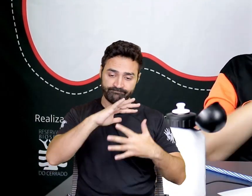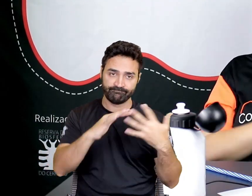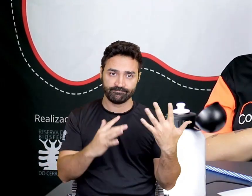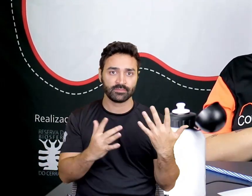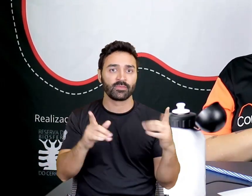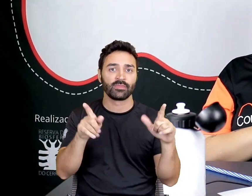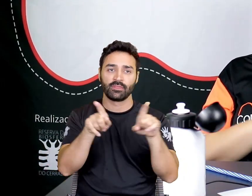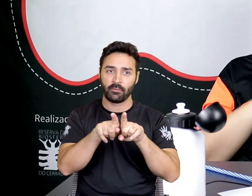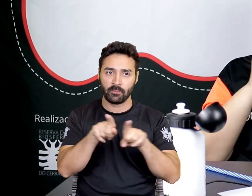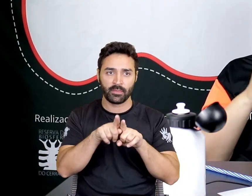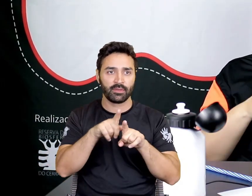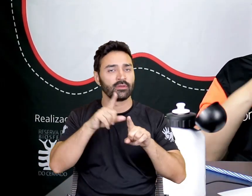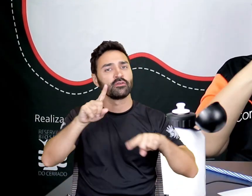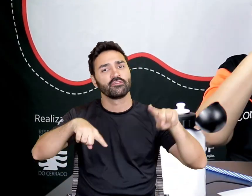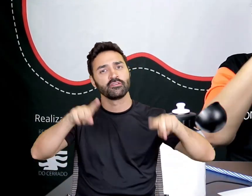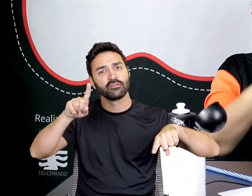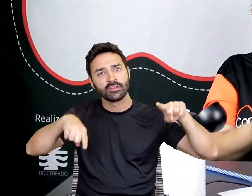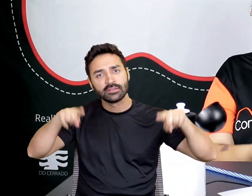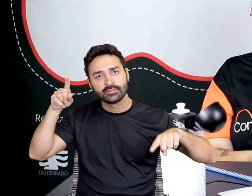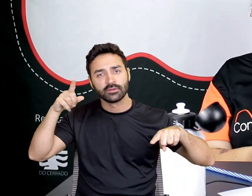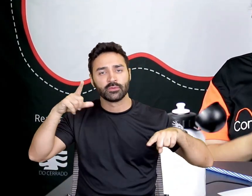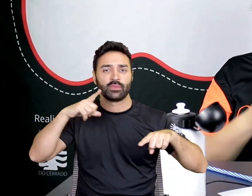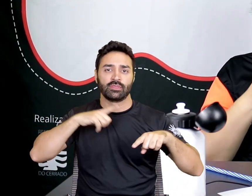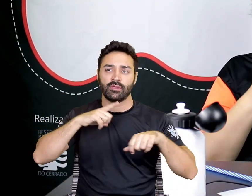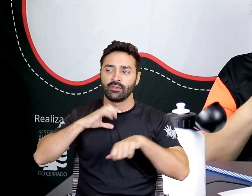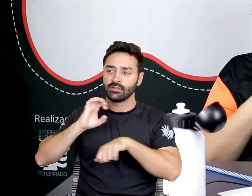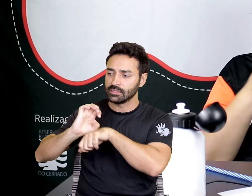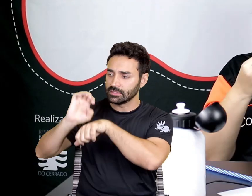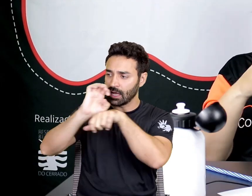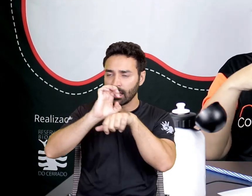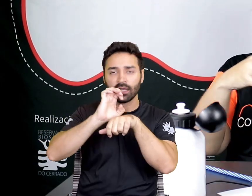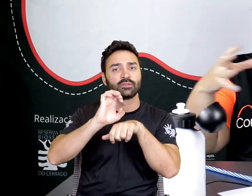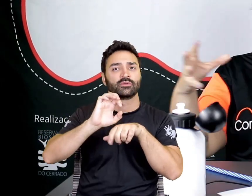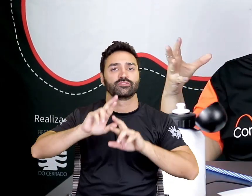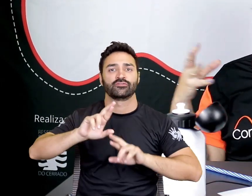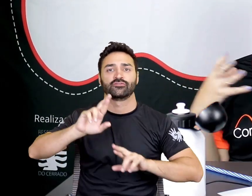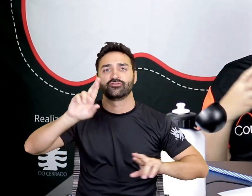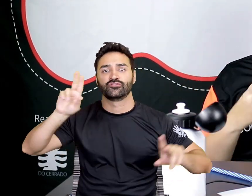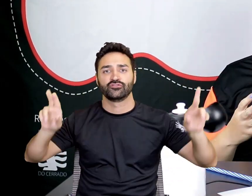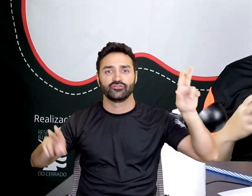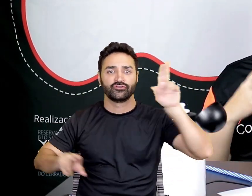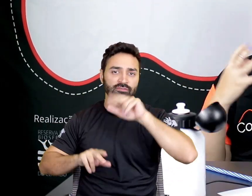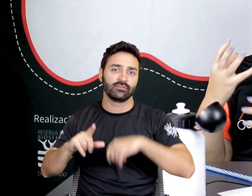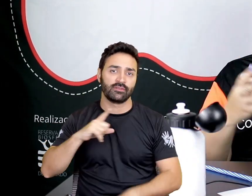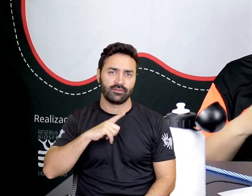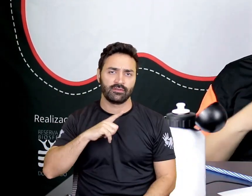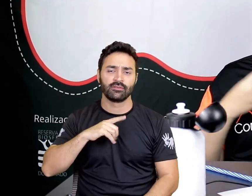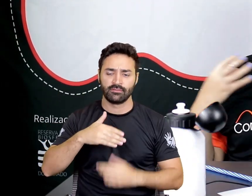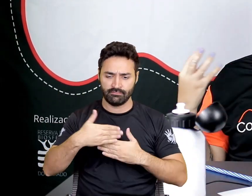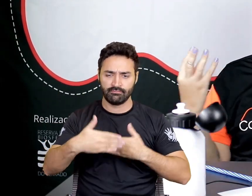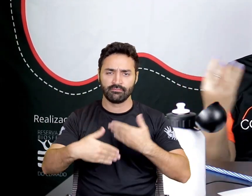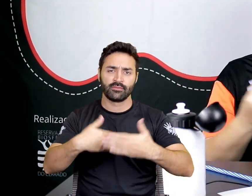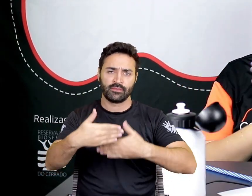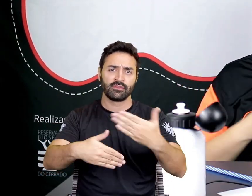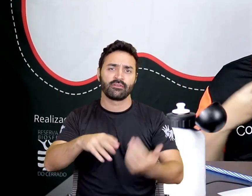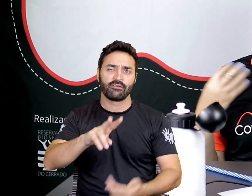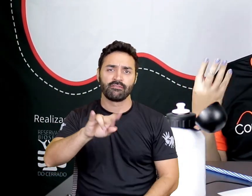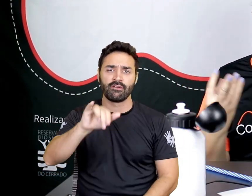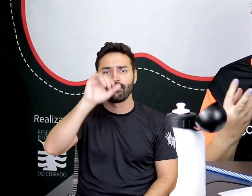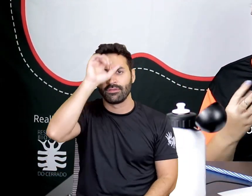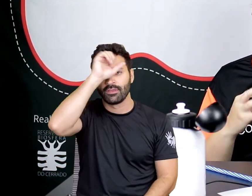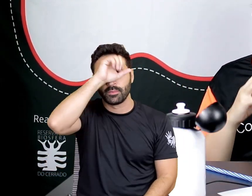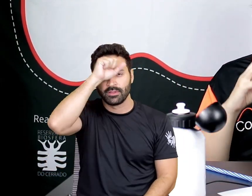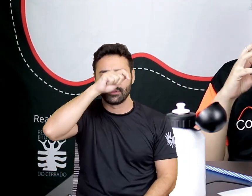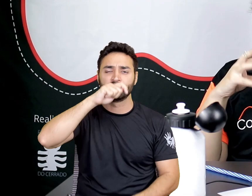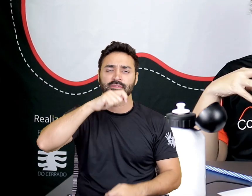tem variação, também tem regionalismo. E a gente vai entender isso durante as aulas, quando a gente for aprendendo os outros